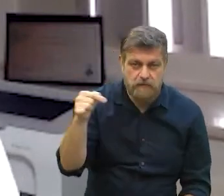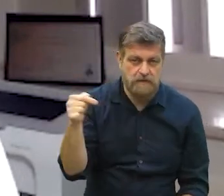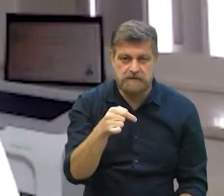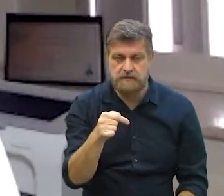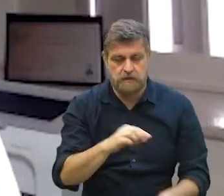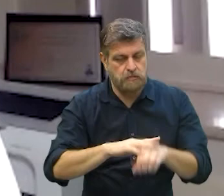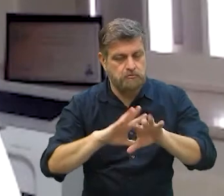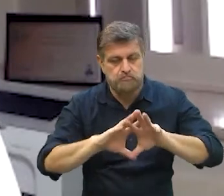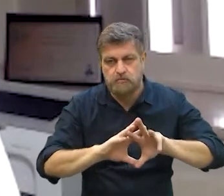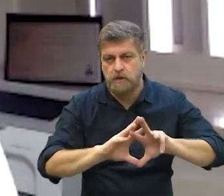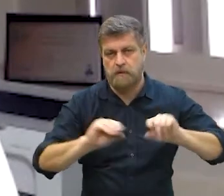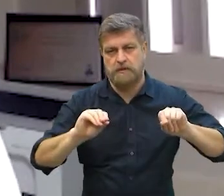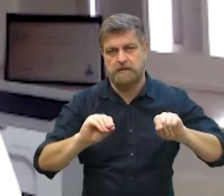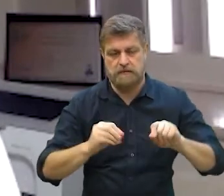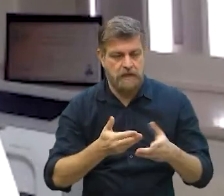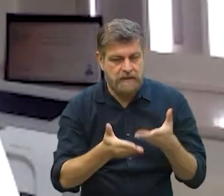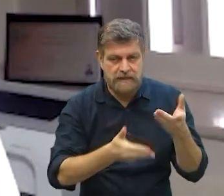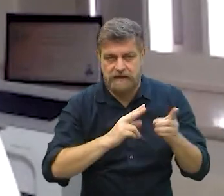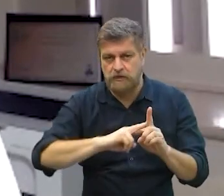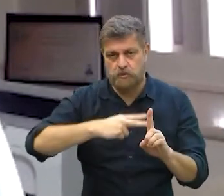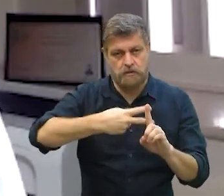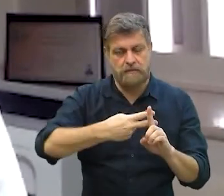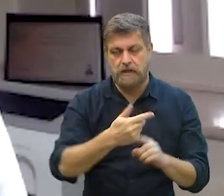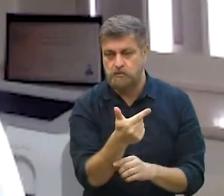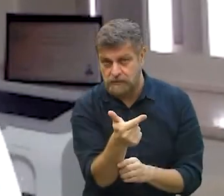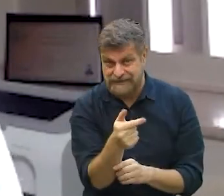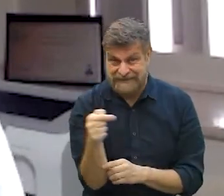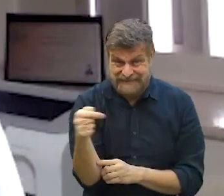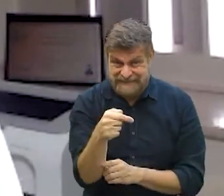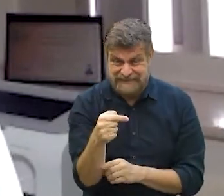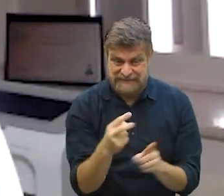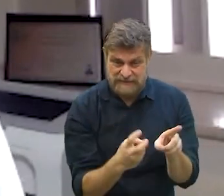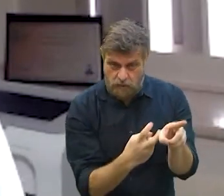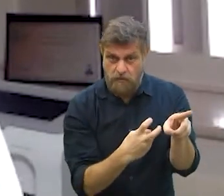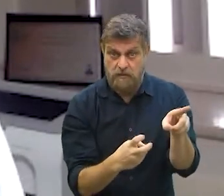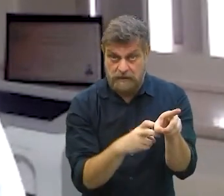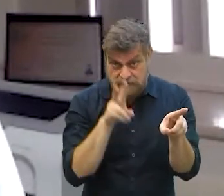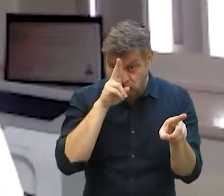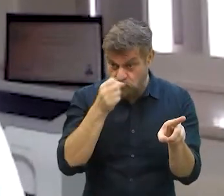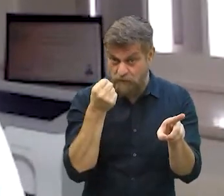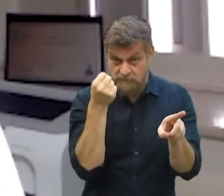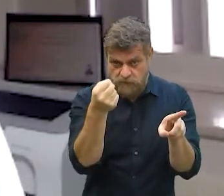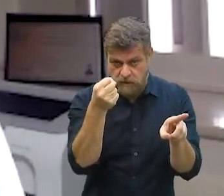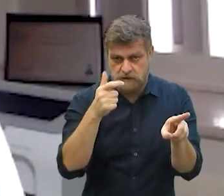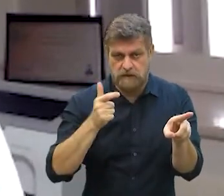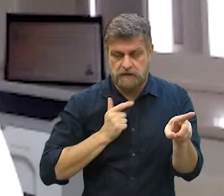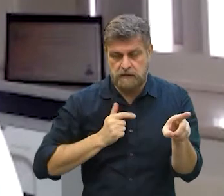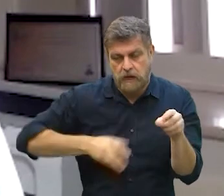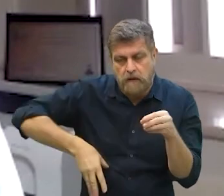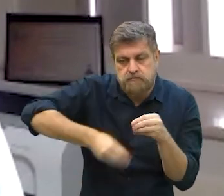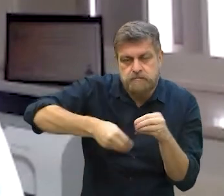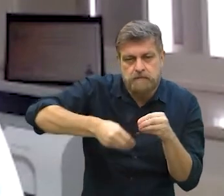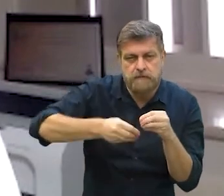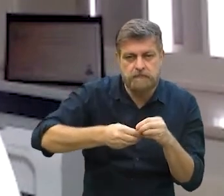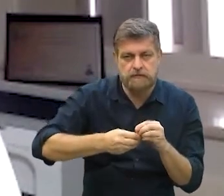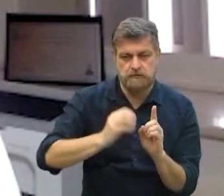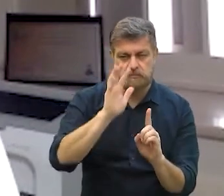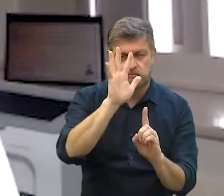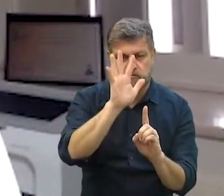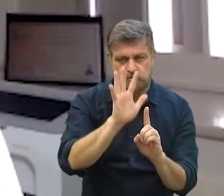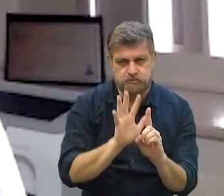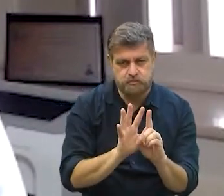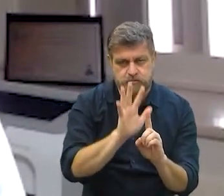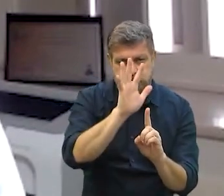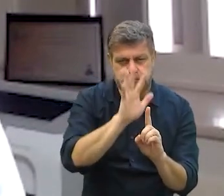sem necessidade de outros tratamentos. Quando o tumor é mais agressivo, nós precisaremos acoplar aí